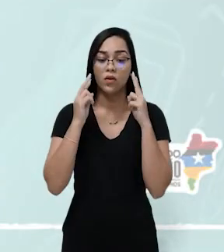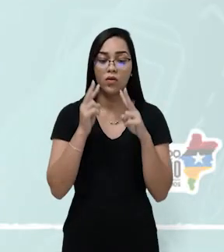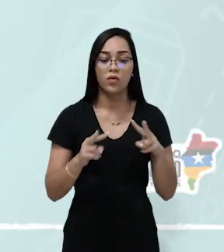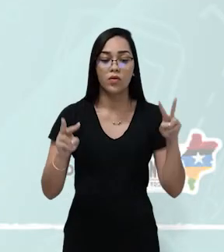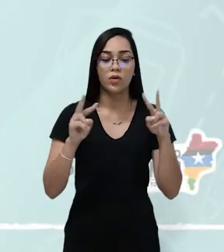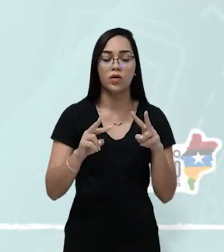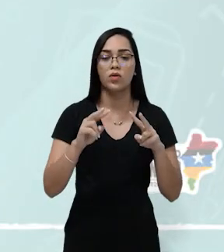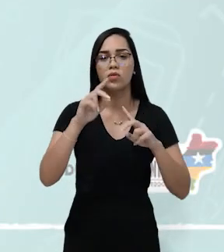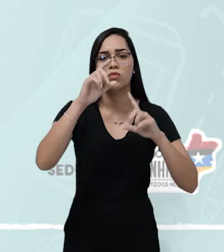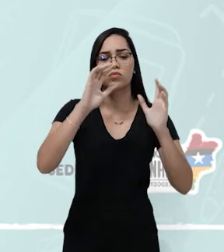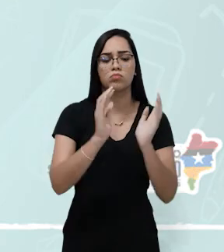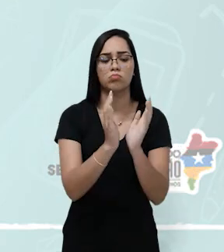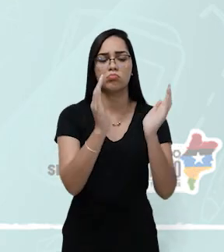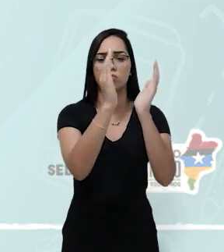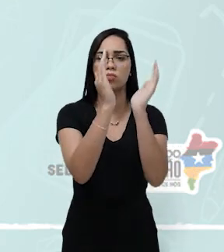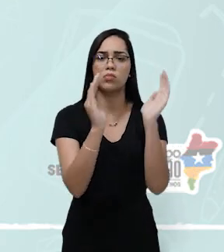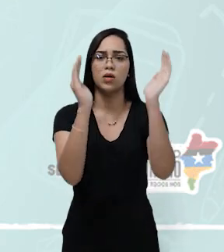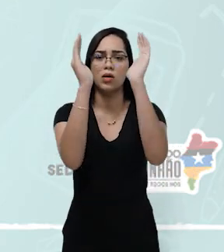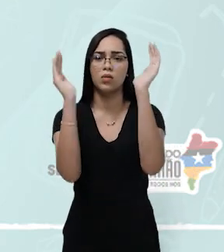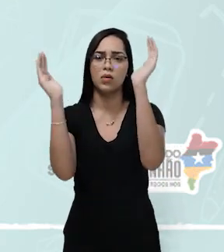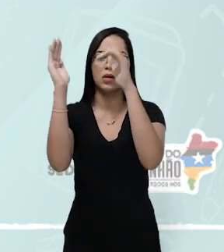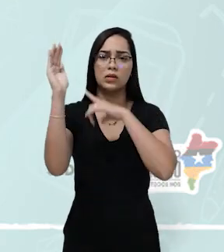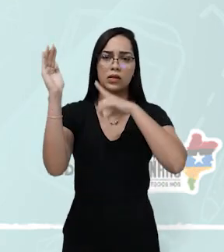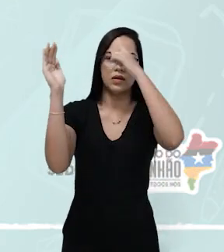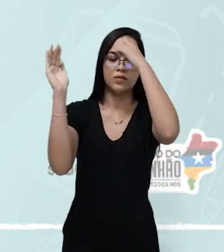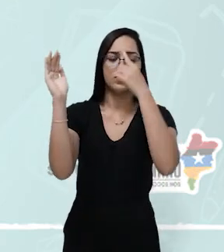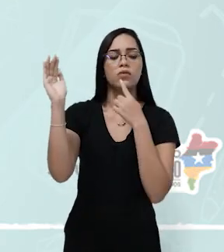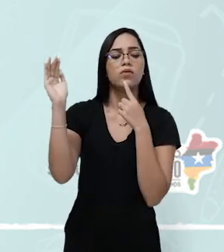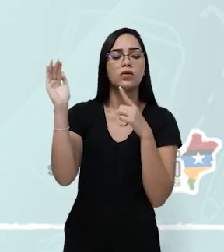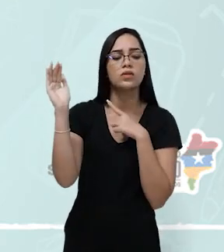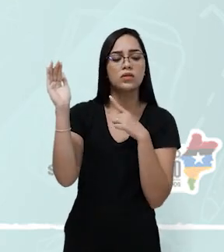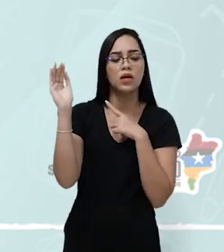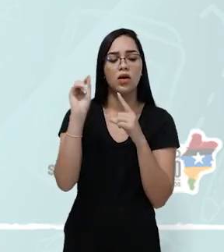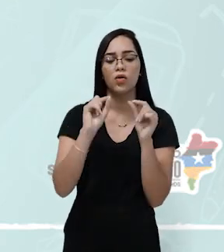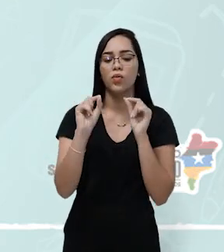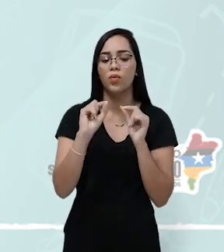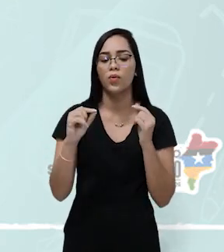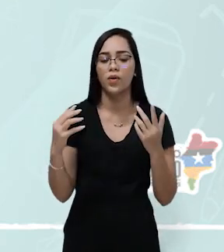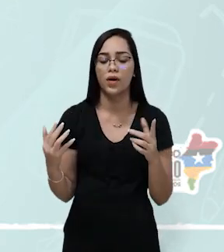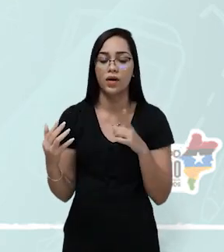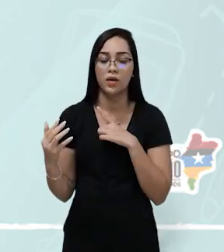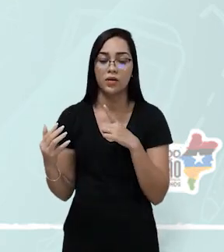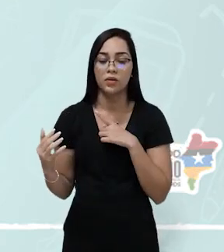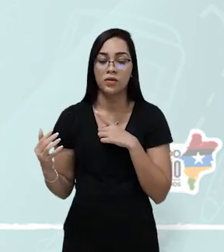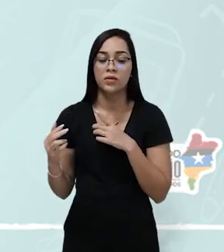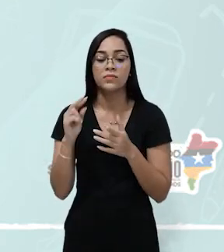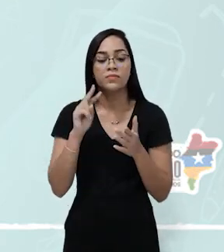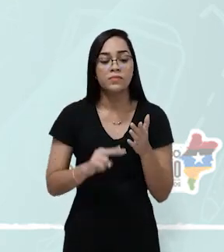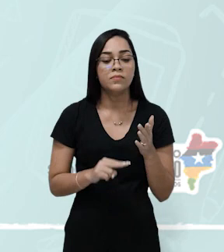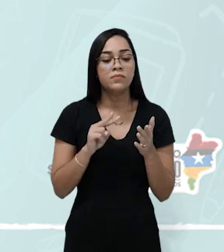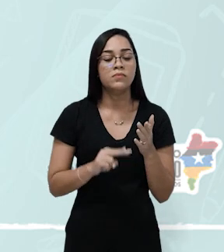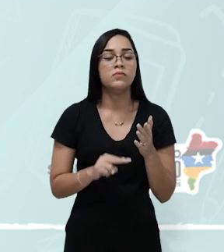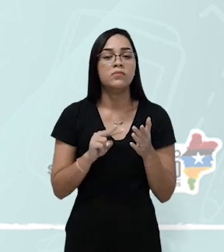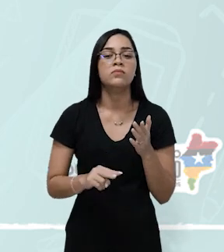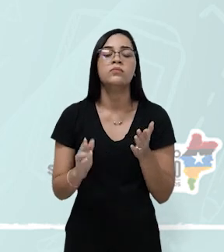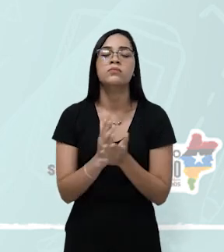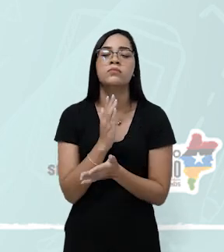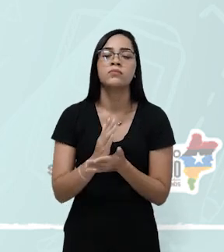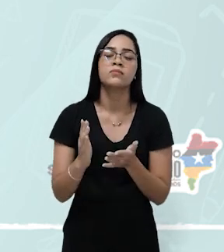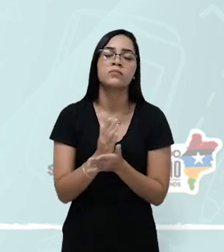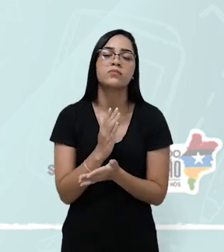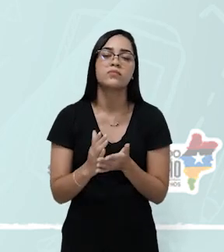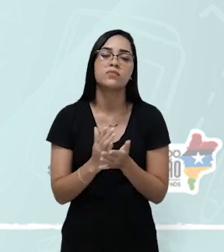os balões têm. Eu tenho aí as figuras que vão te fazer ler